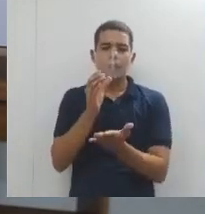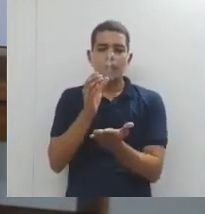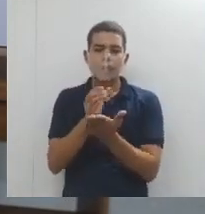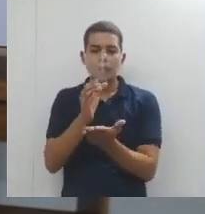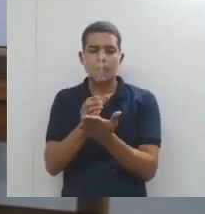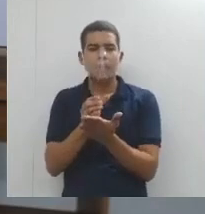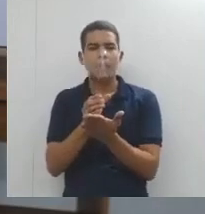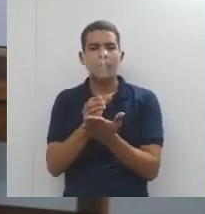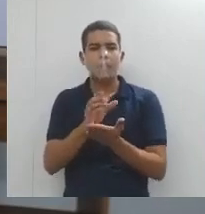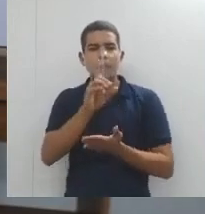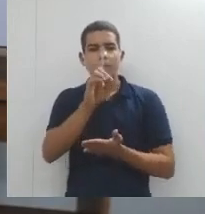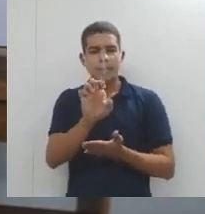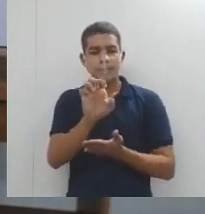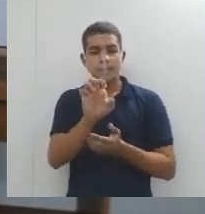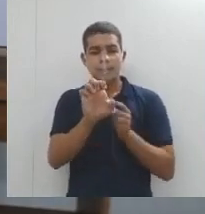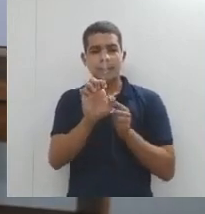de água.